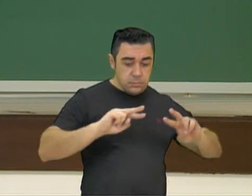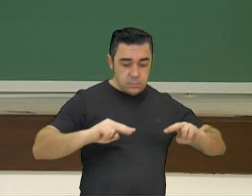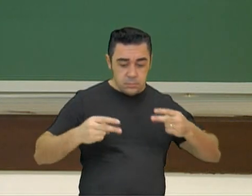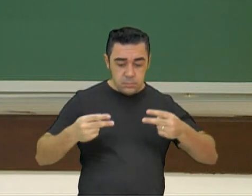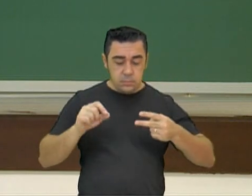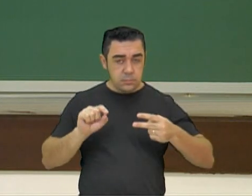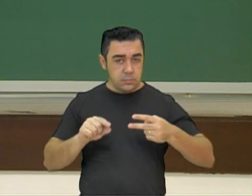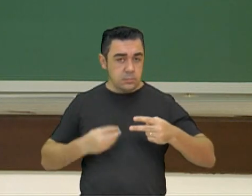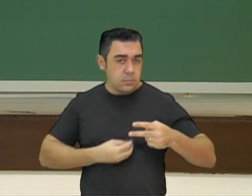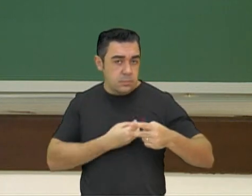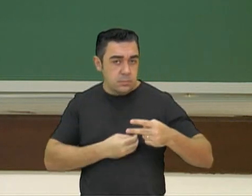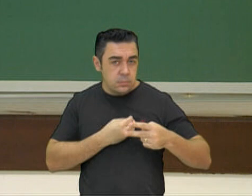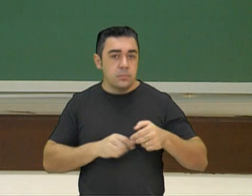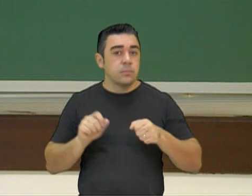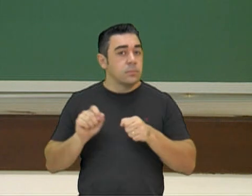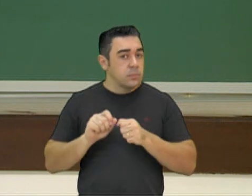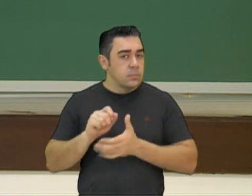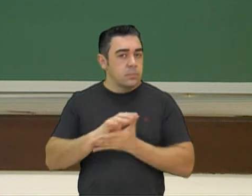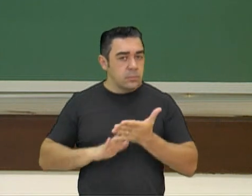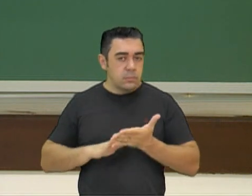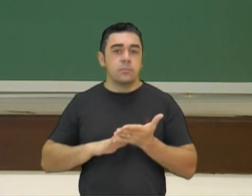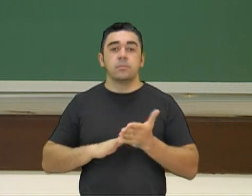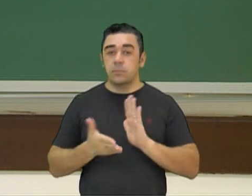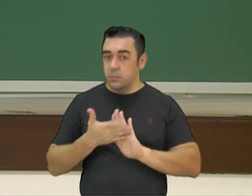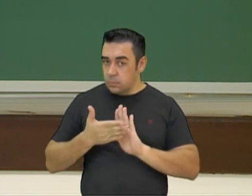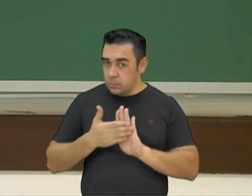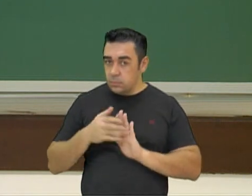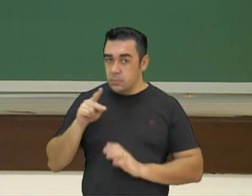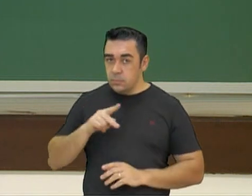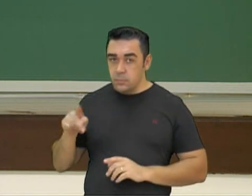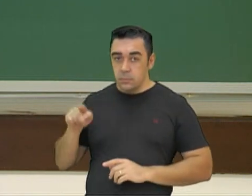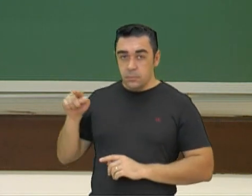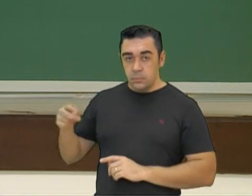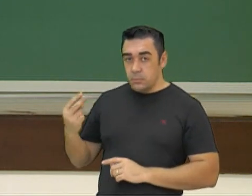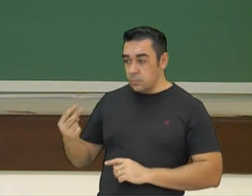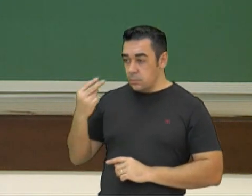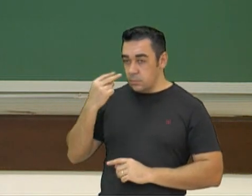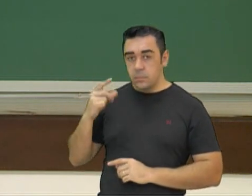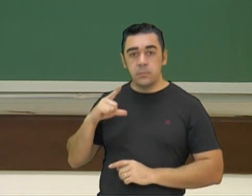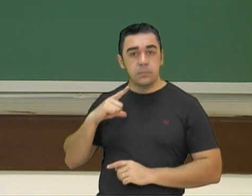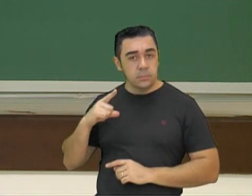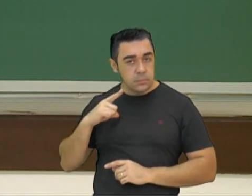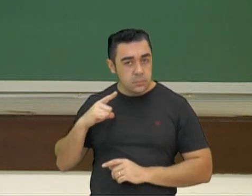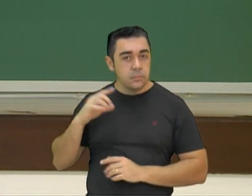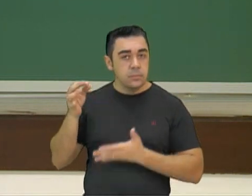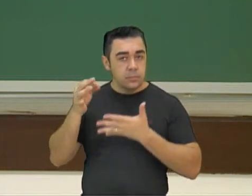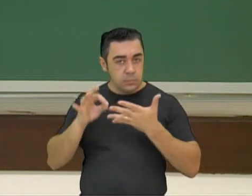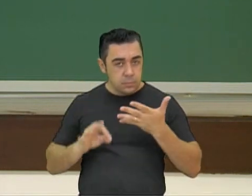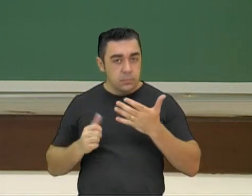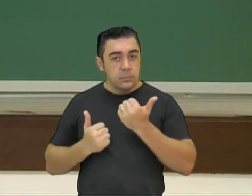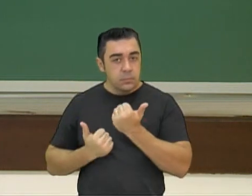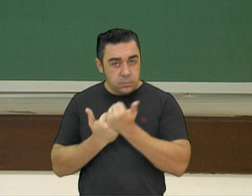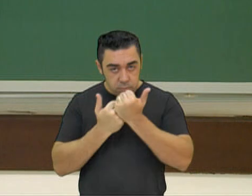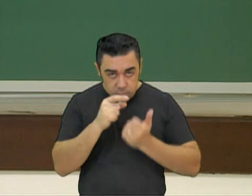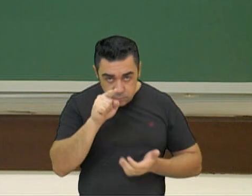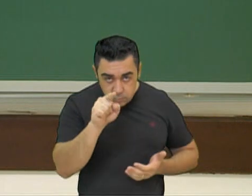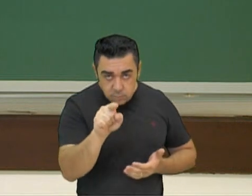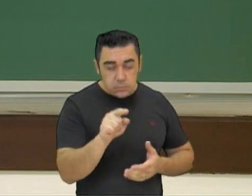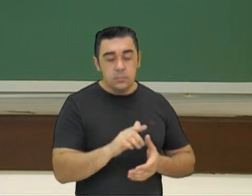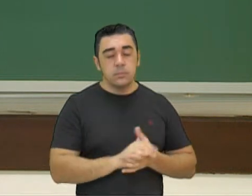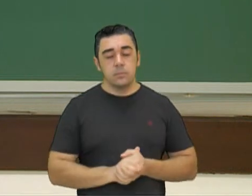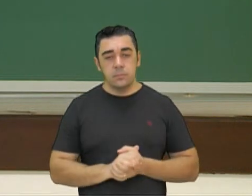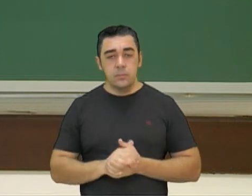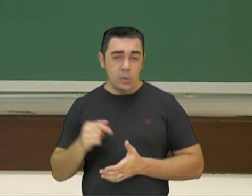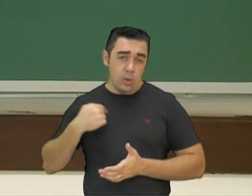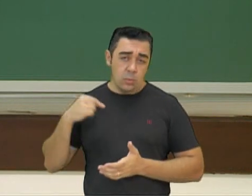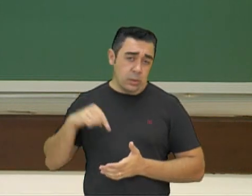propostas, porque o seu professor está lá para corrigir, para te dar apoio a tudo que eu não posso fazer aqui, né? Eu só apresento aqui, depois